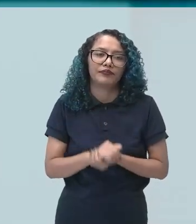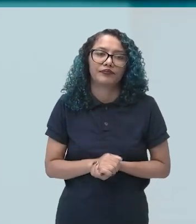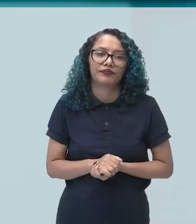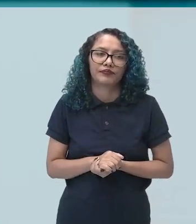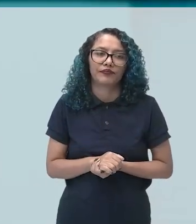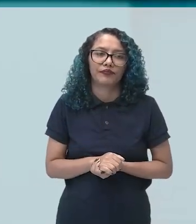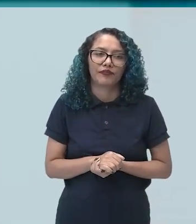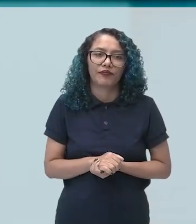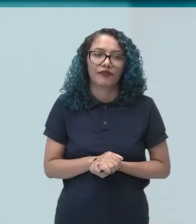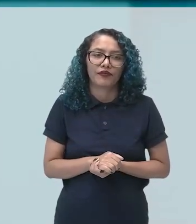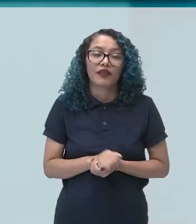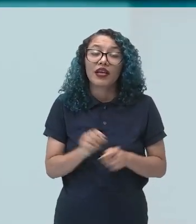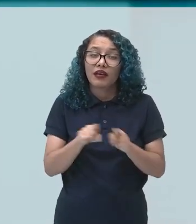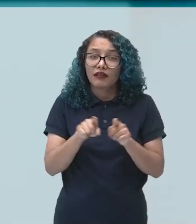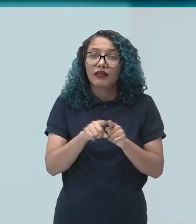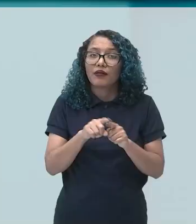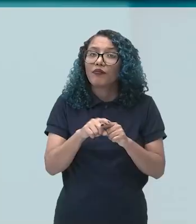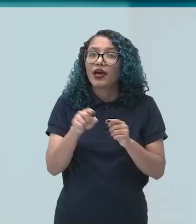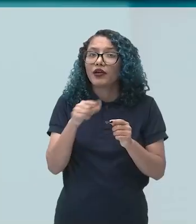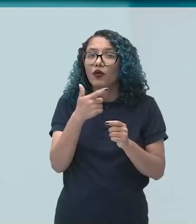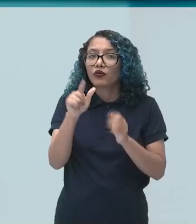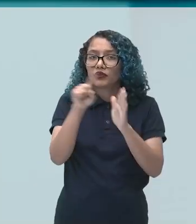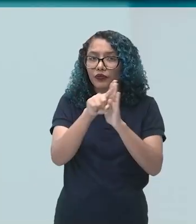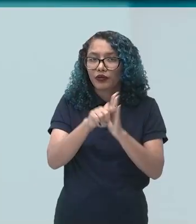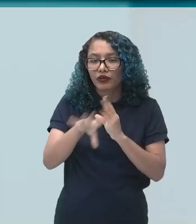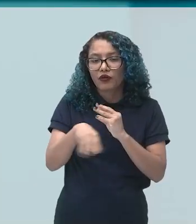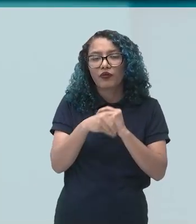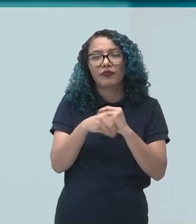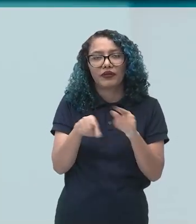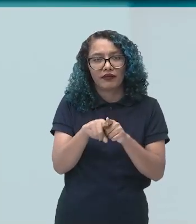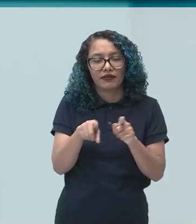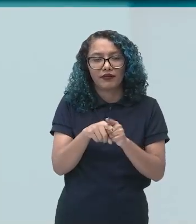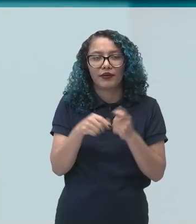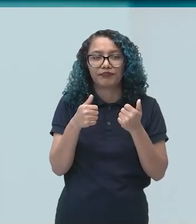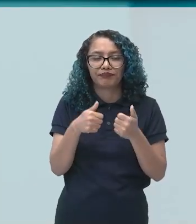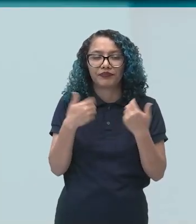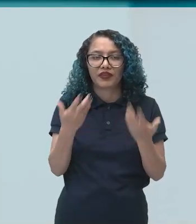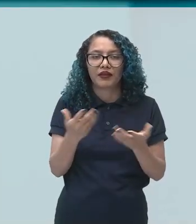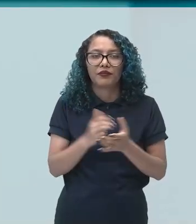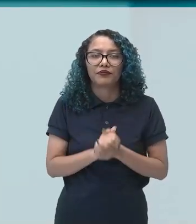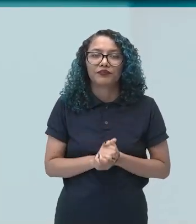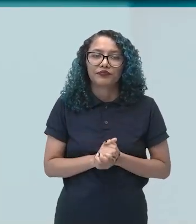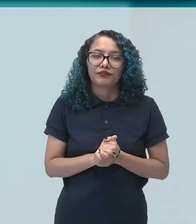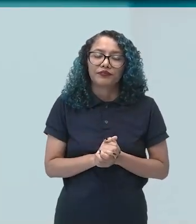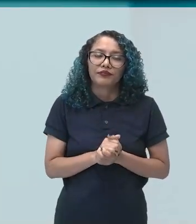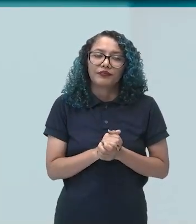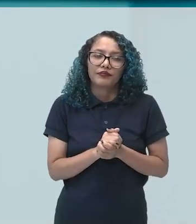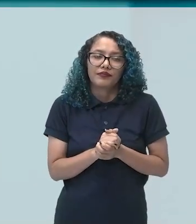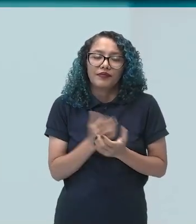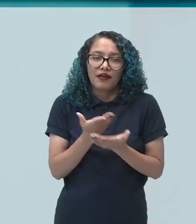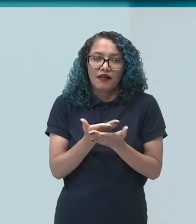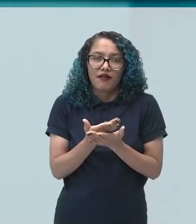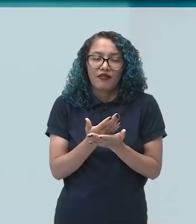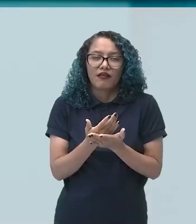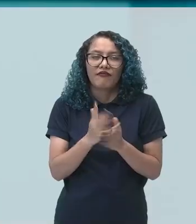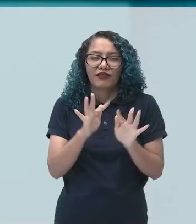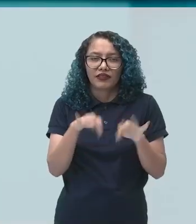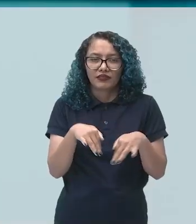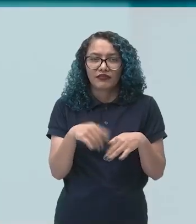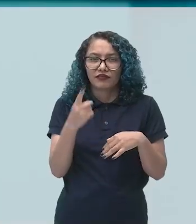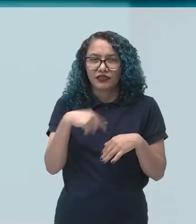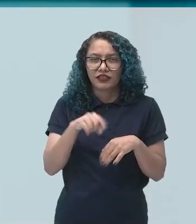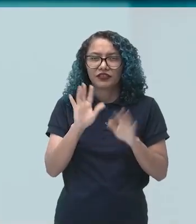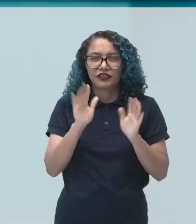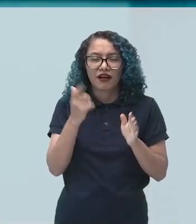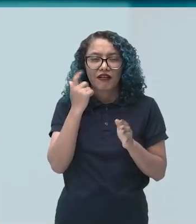esse surgimento de algumas outras questões, certo? Então, para nós finalizarmos esta aula, agora que vocês viram como